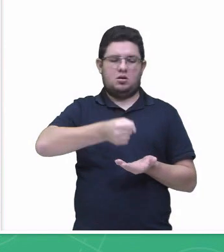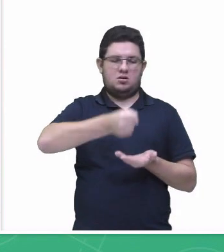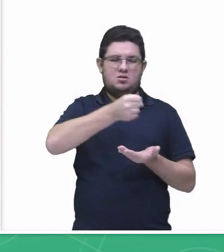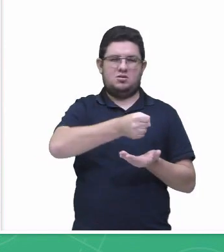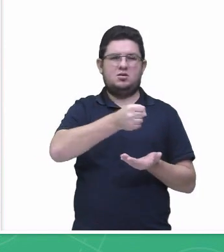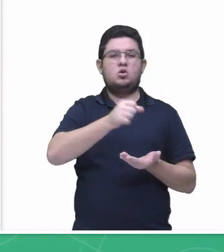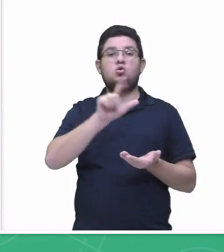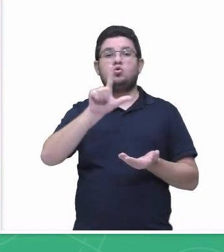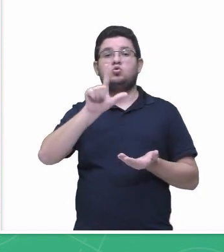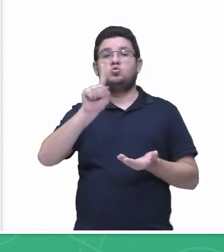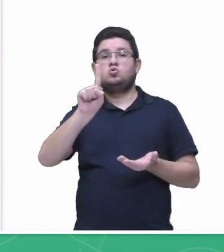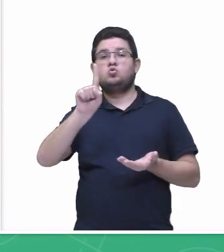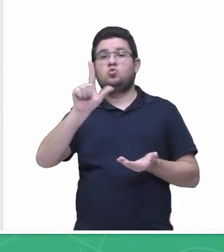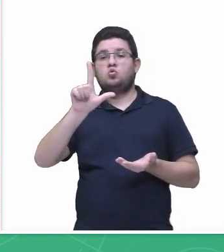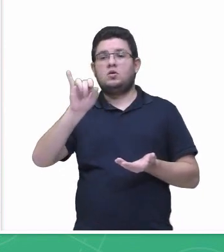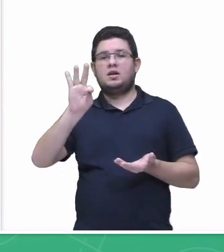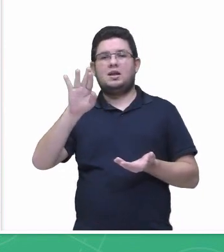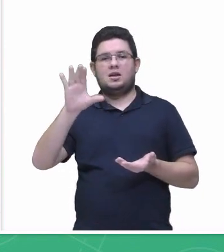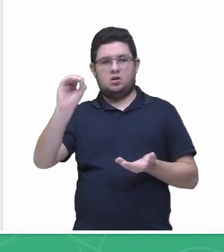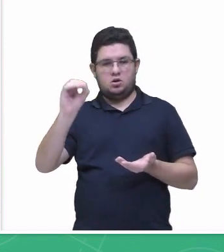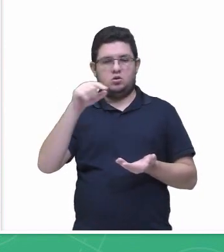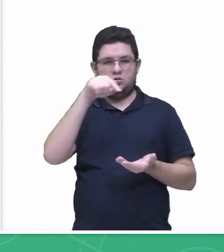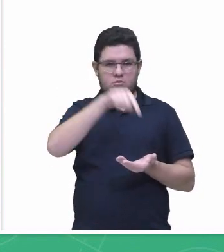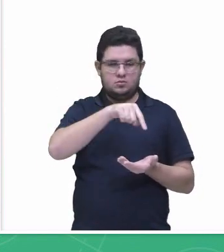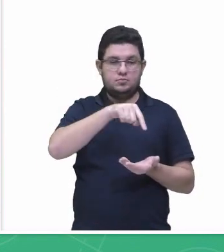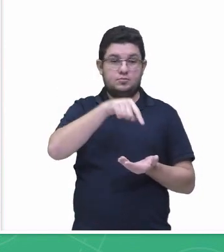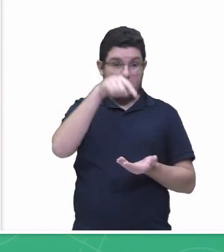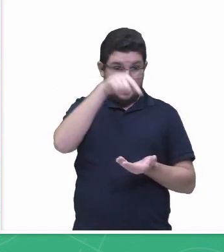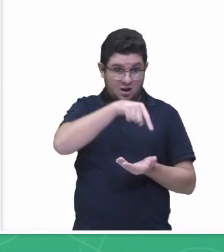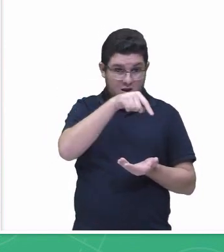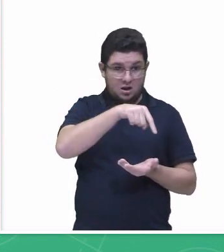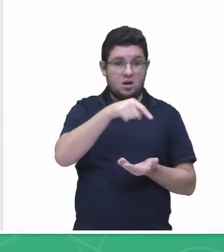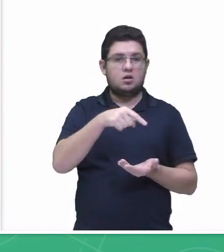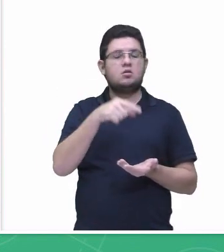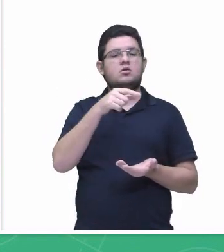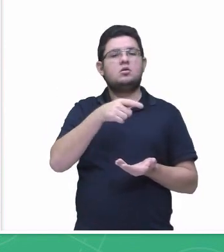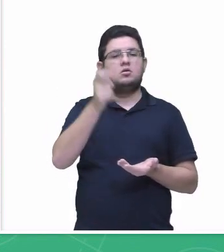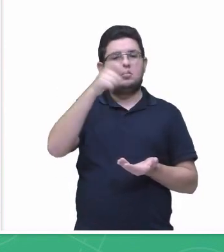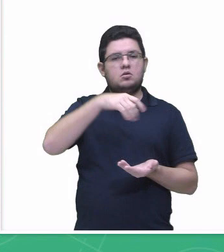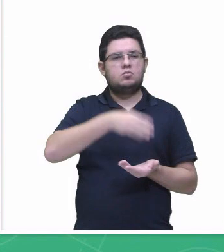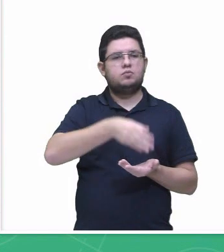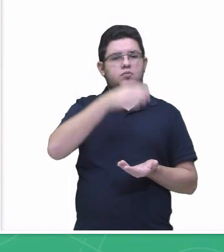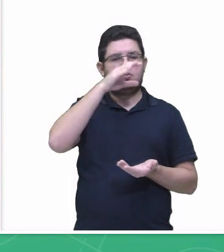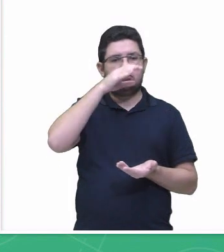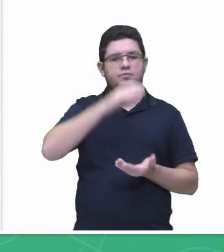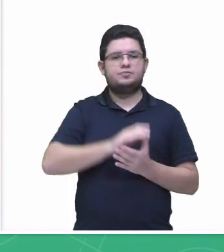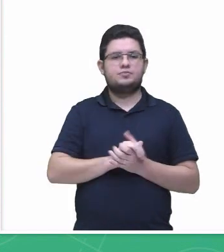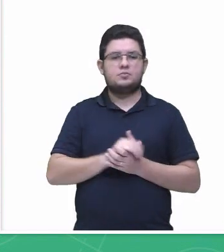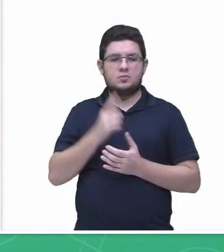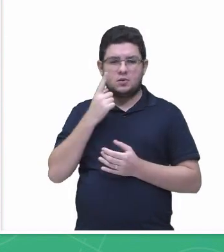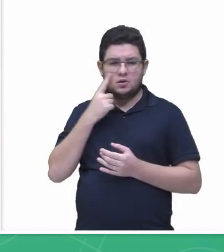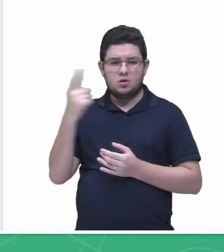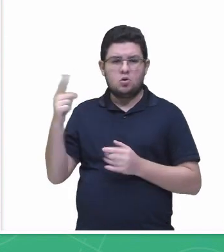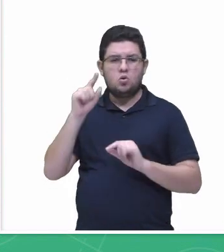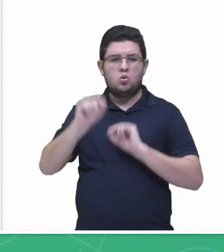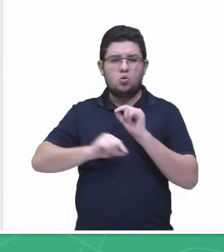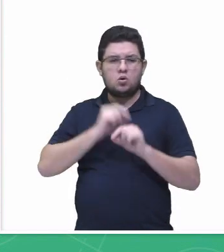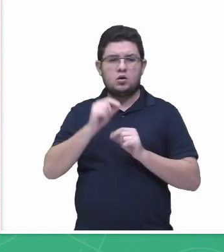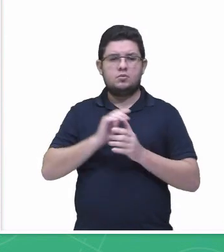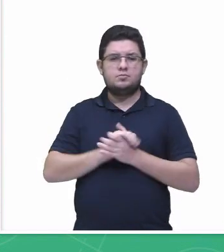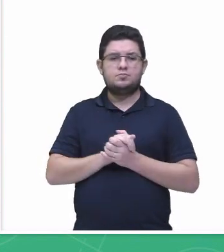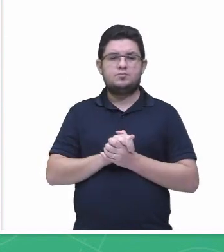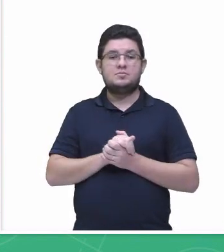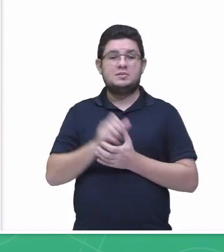sopa rasa contém 10 gramas de soluto, qual a concentração comum do açúcar